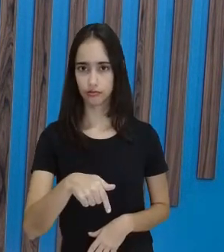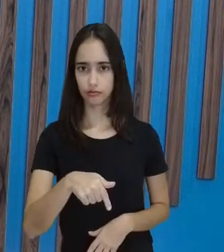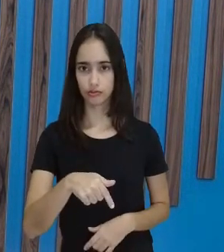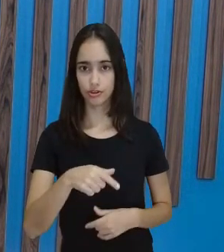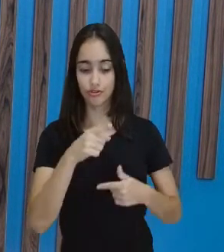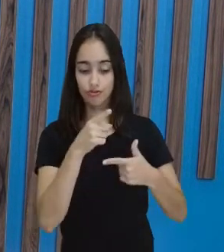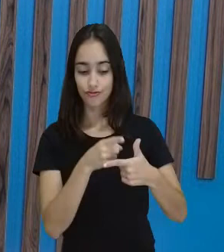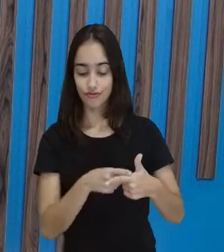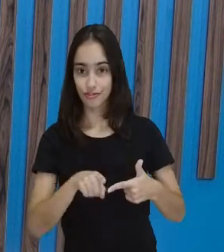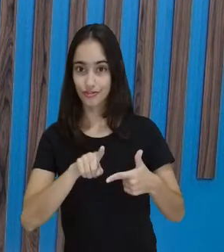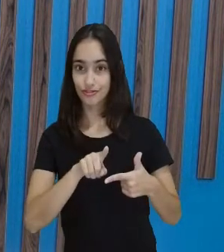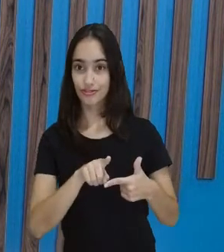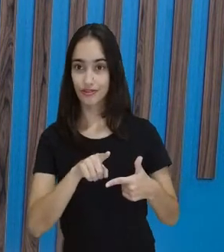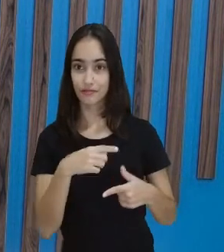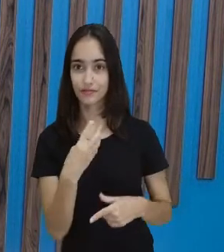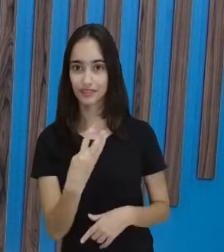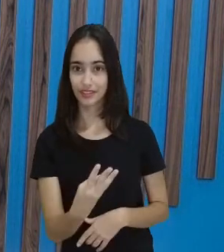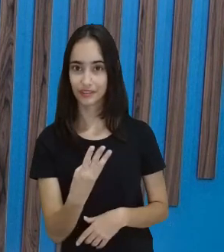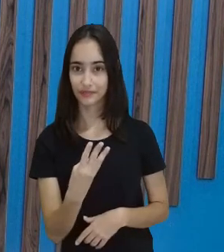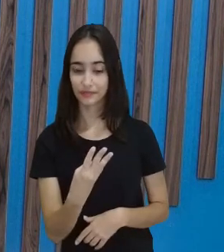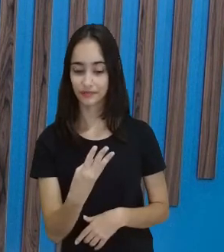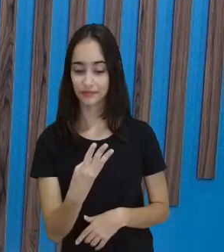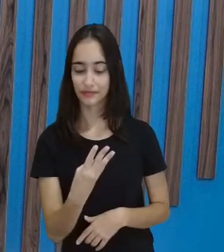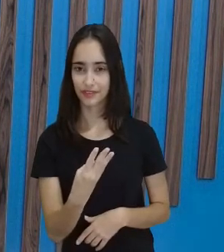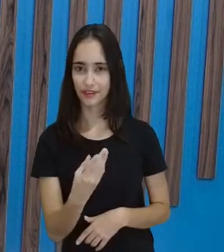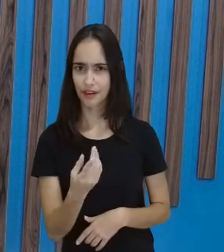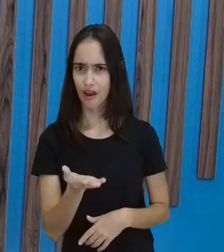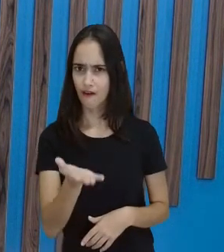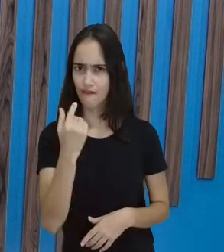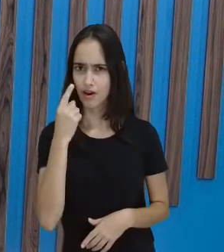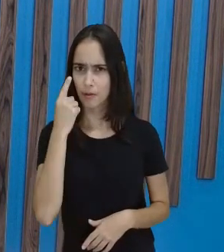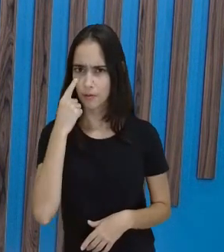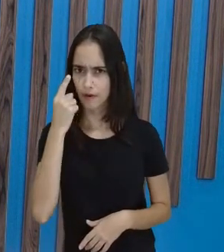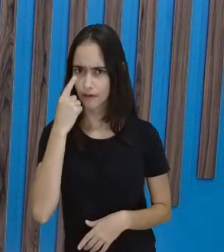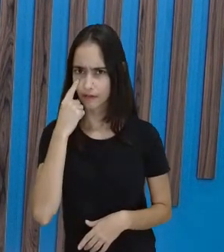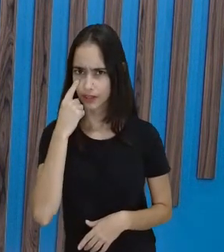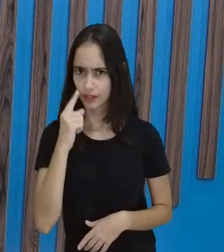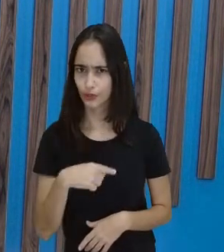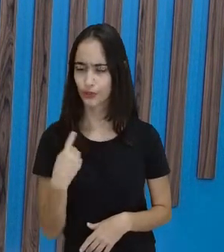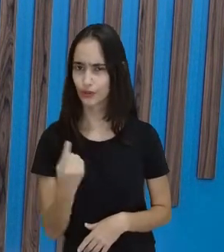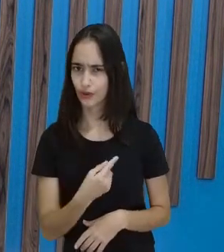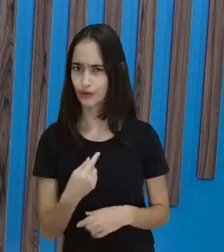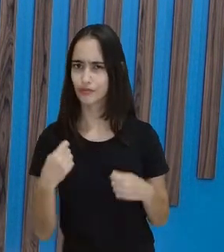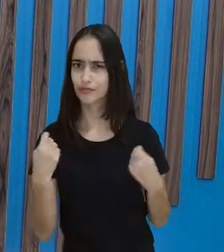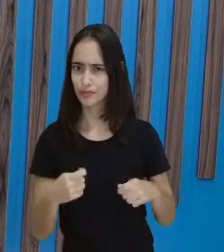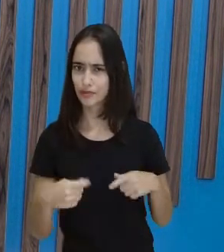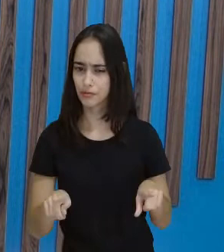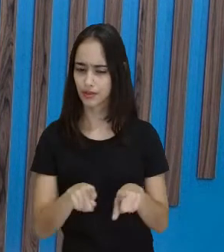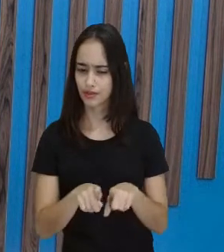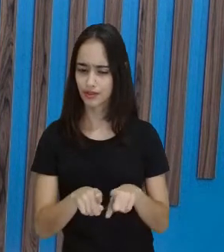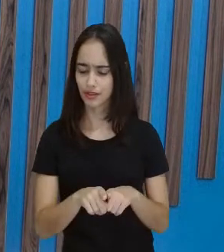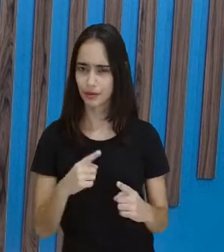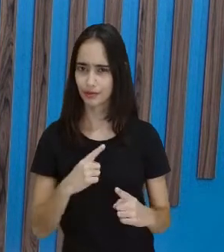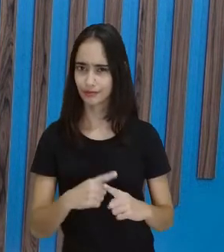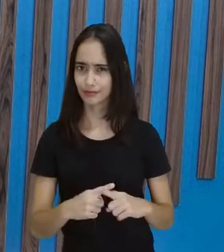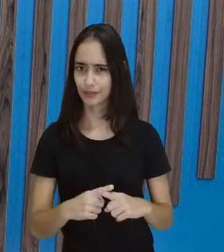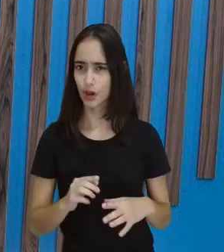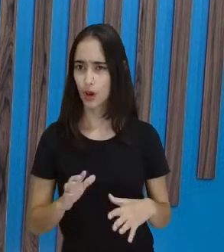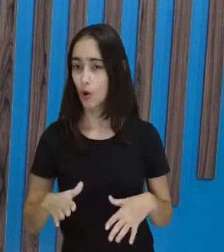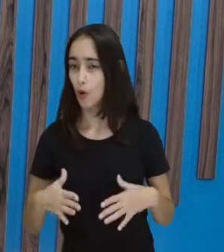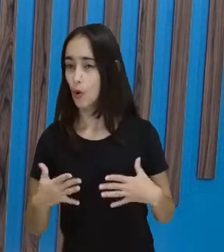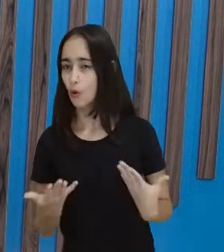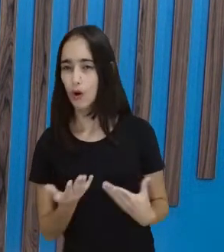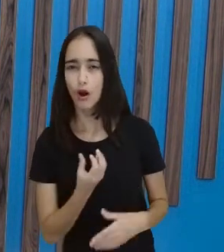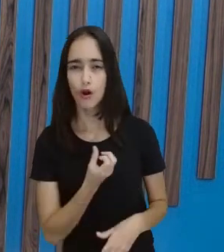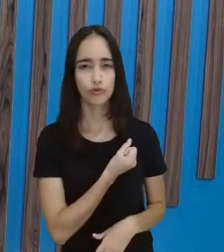para 3. Por isso que eu digo que a gente precisa também aí da multiplicação. Qual é o número que multiplicado por